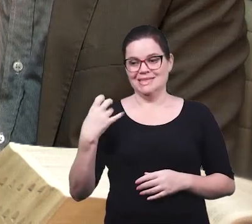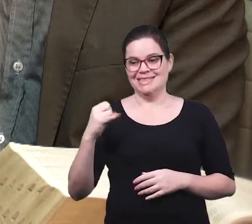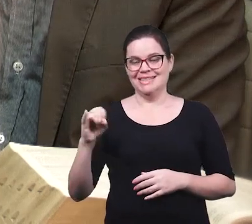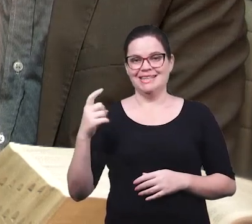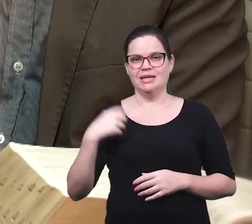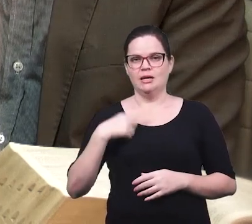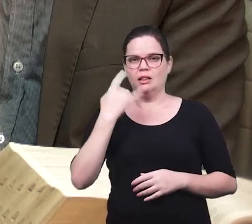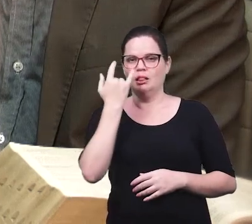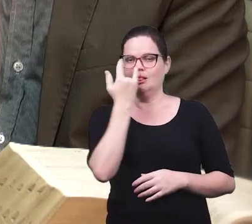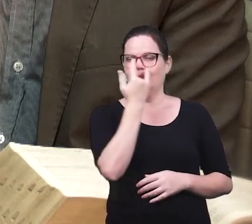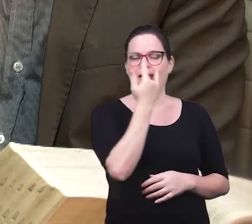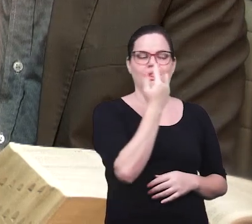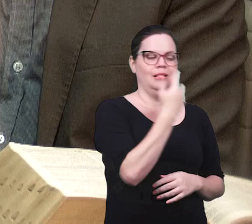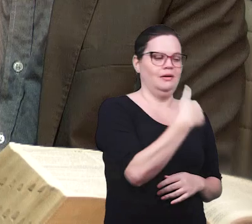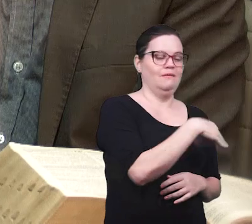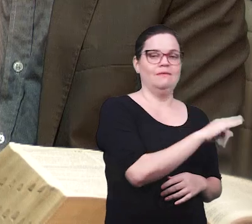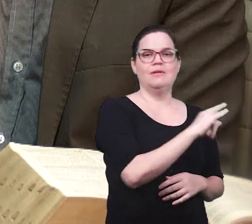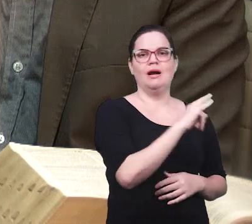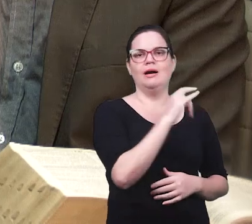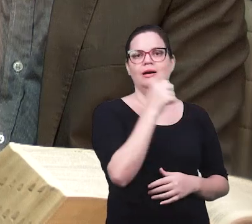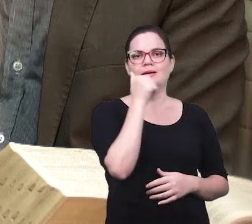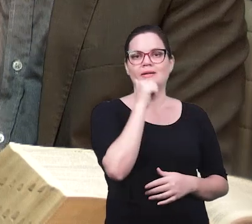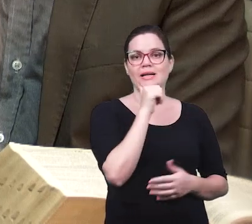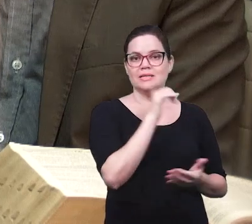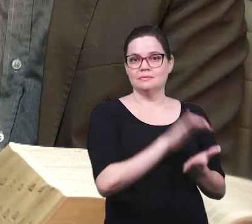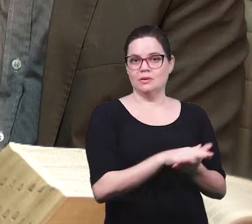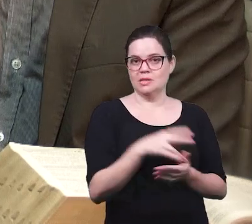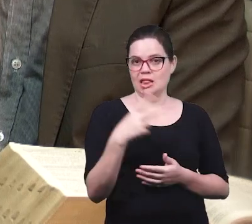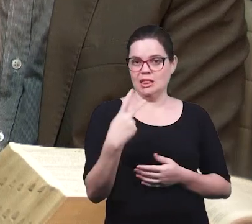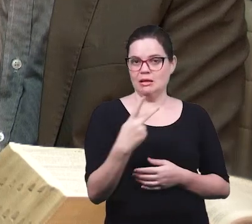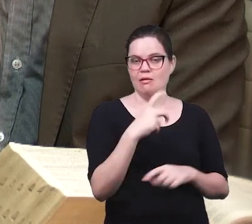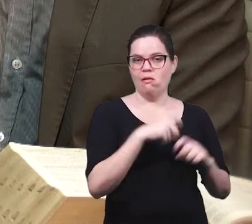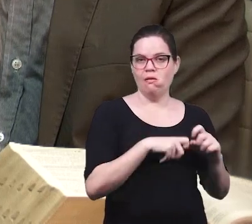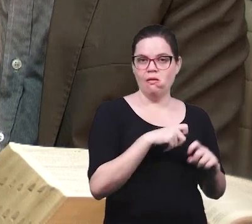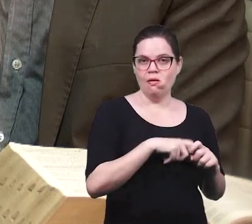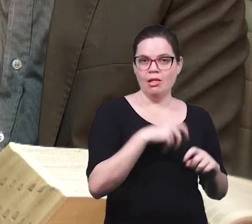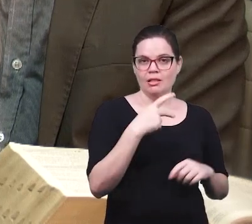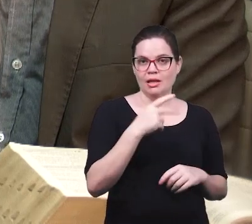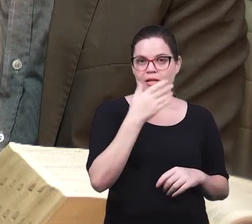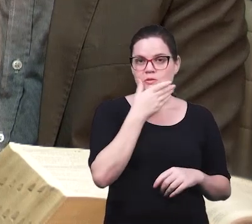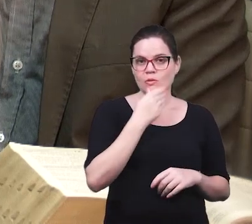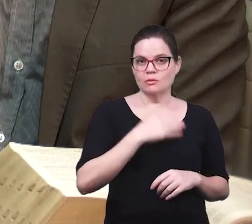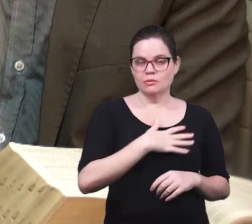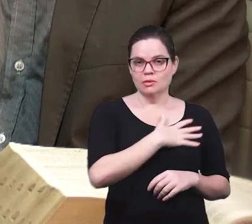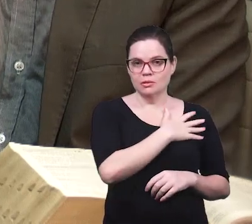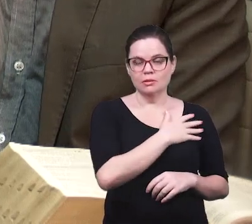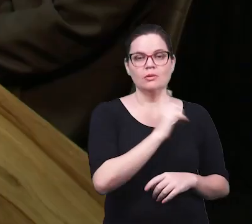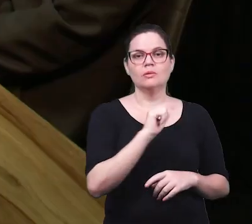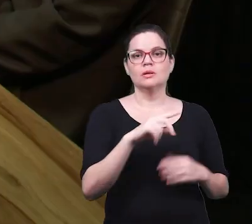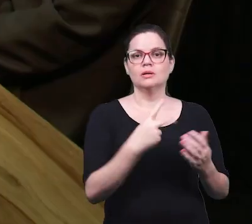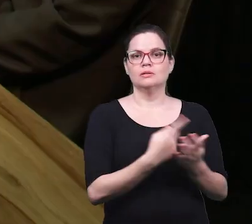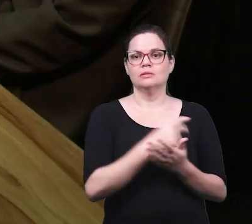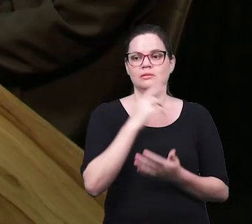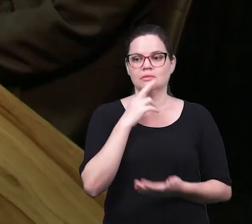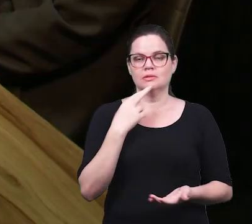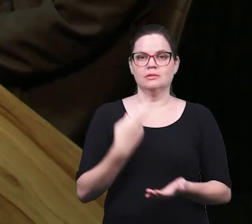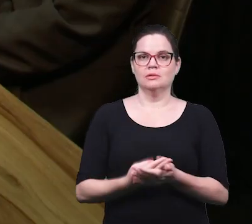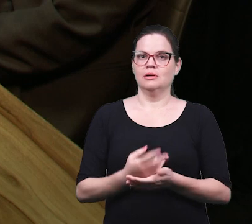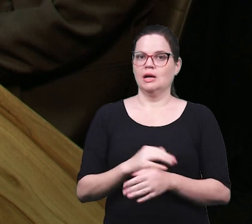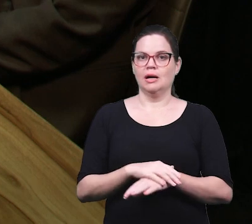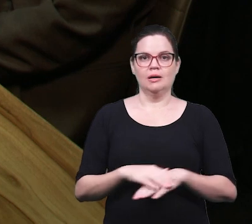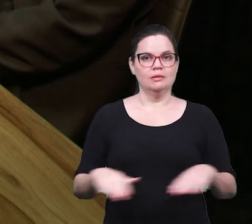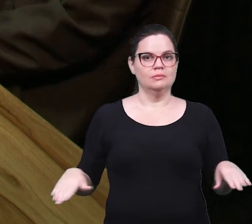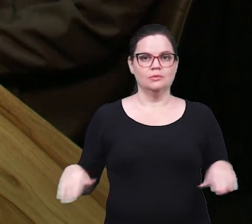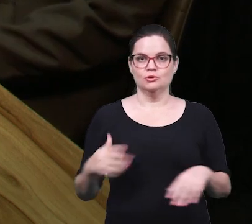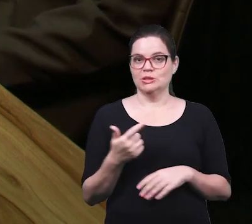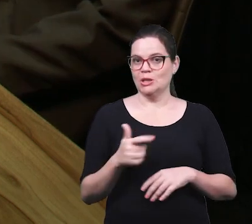à tentação, se ele cede ao manjar que lhe foi oferecido, nós podemos dizer que certamente o resultado final pararia ali, né?